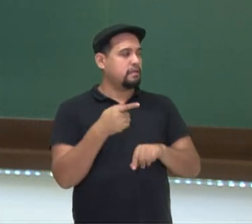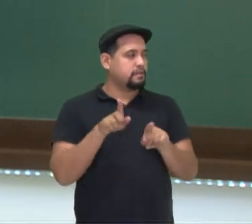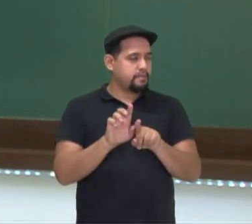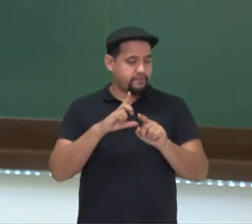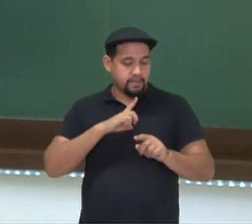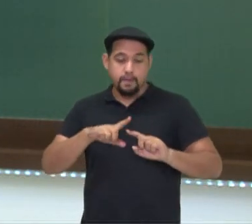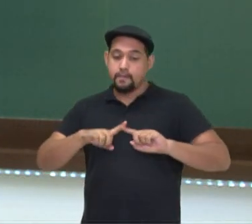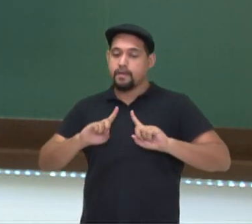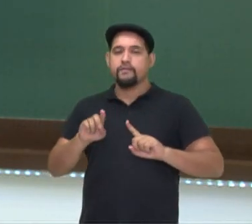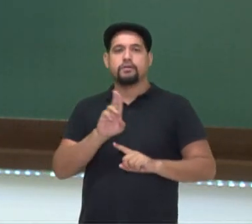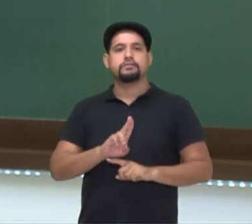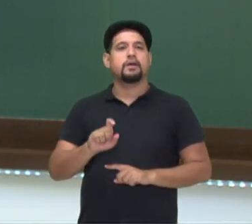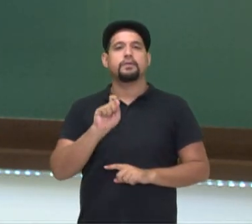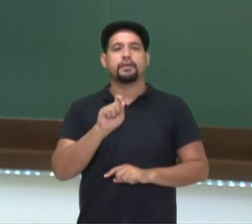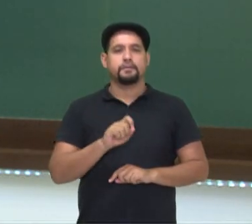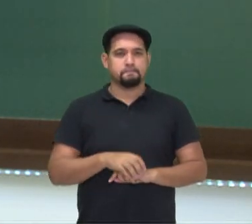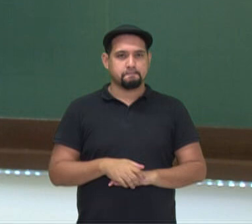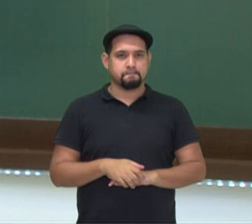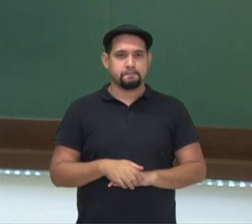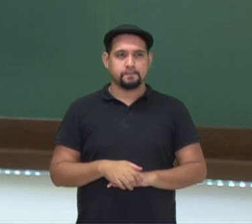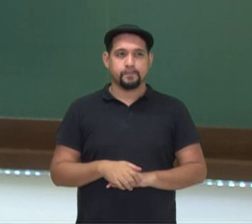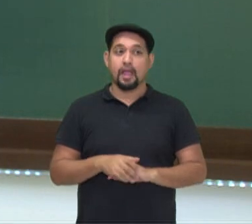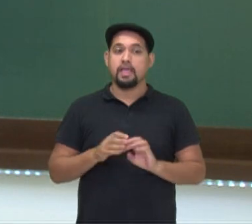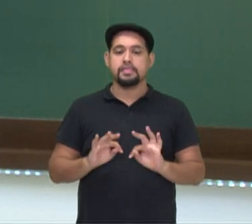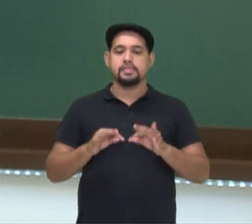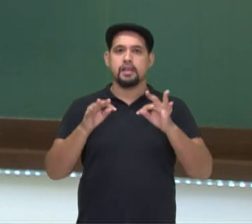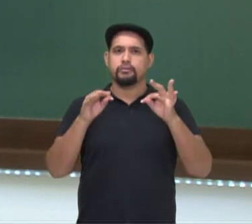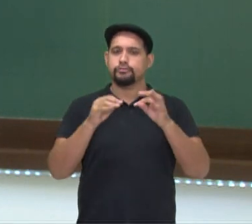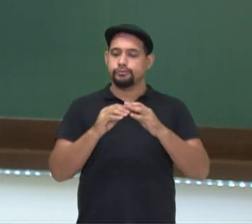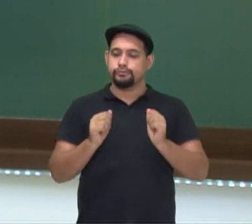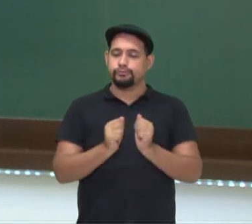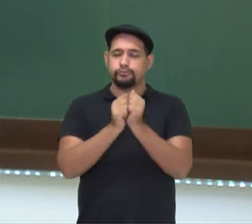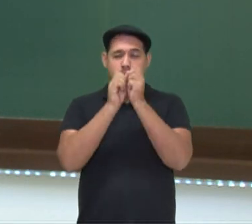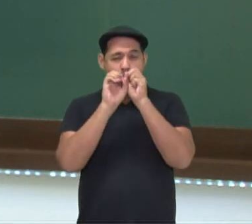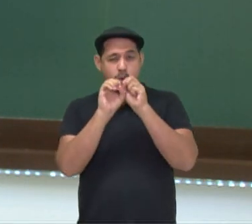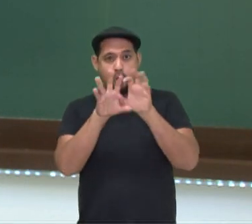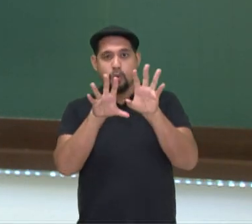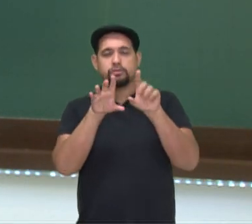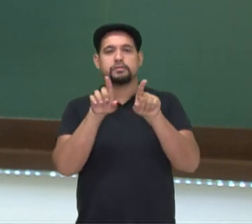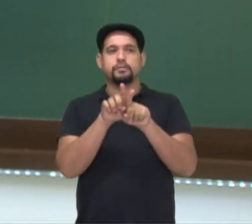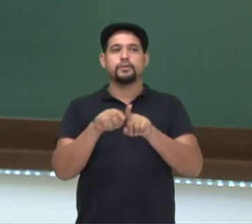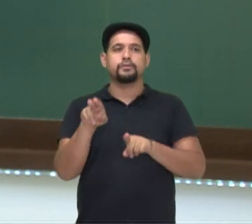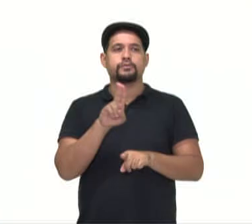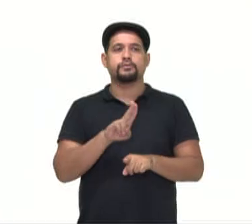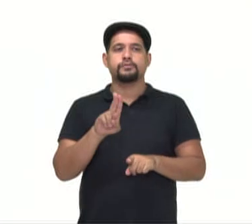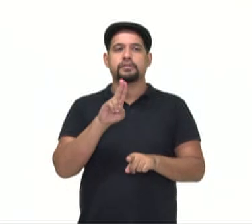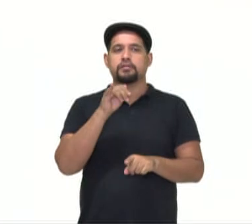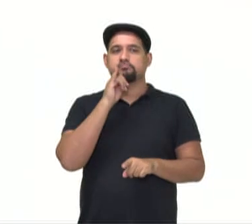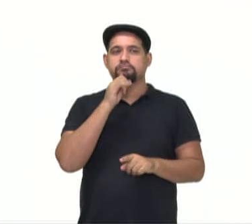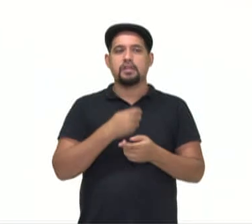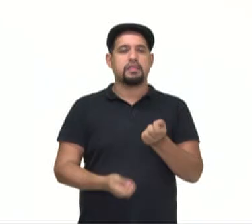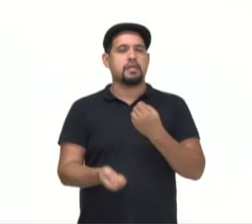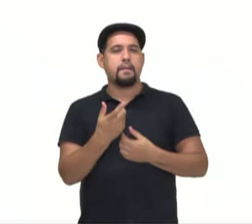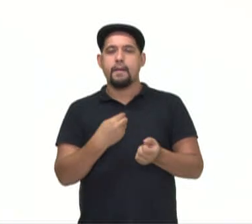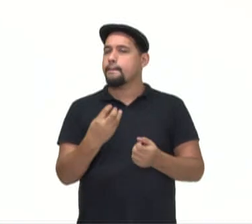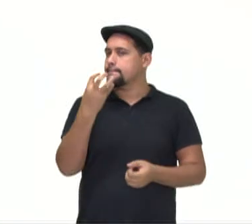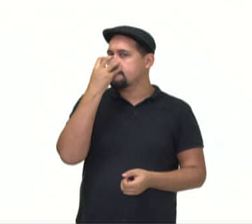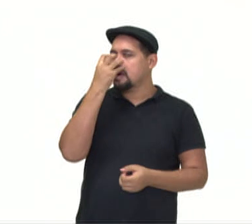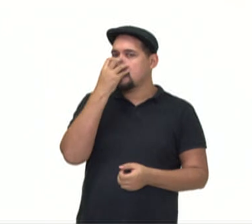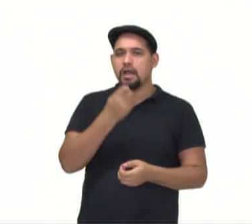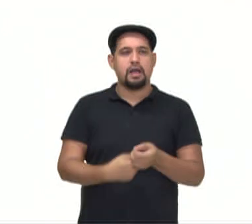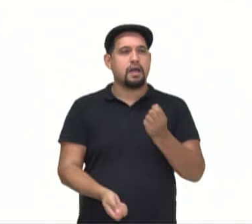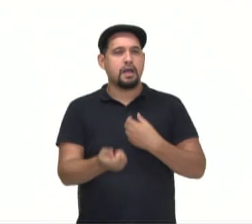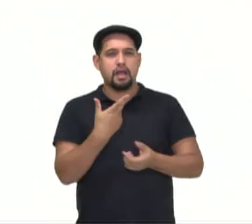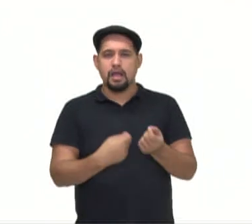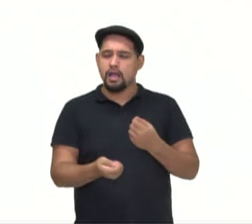malabarismo, mas eles vão usar a tecnologia em conjunto. Então, ó, utilizam apresentações de trapezistas, palhaços,